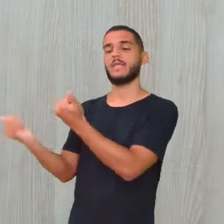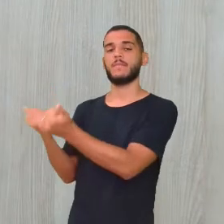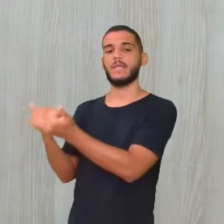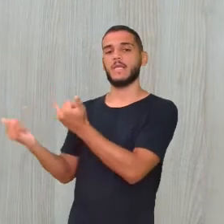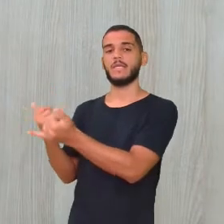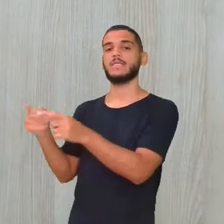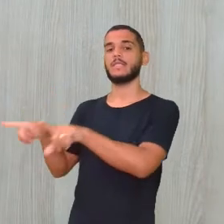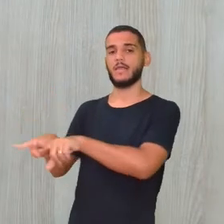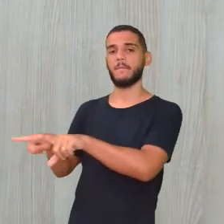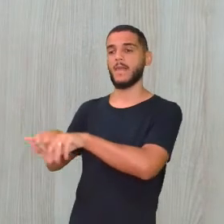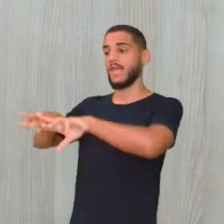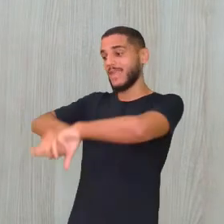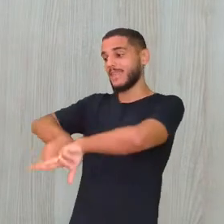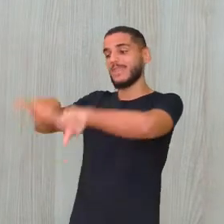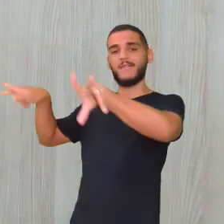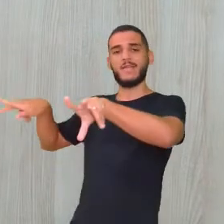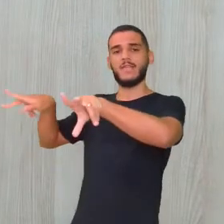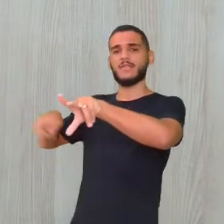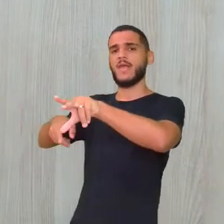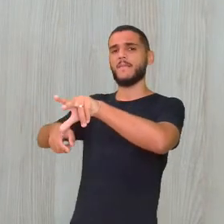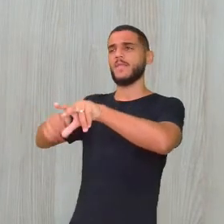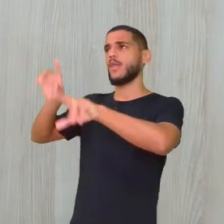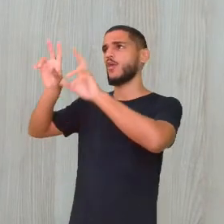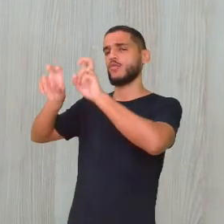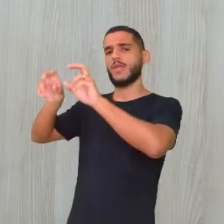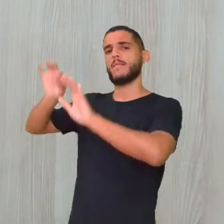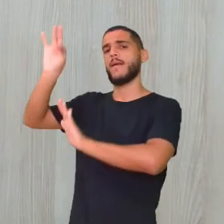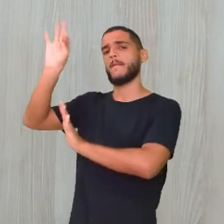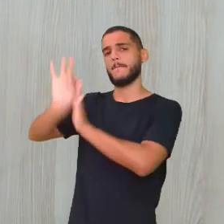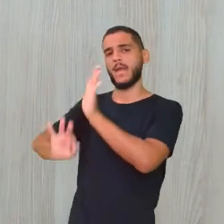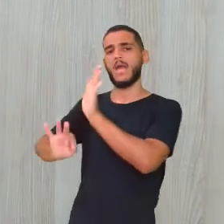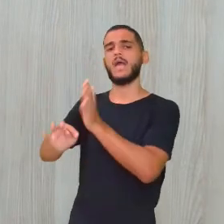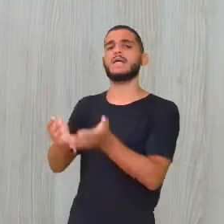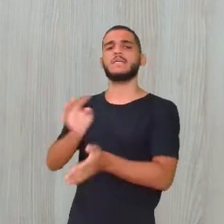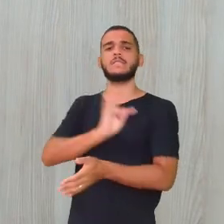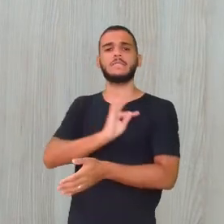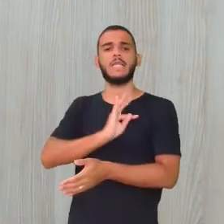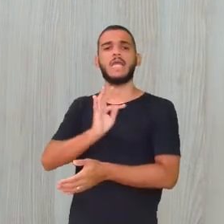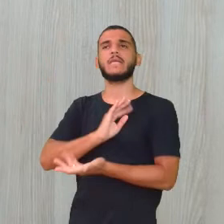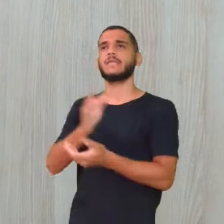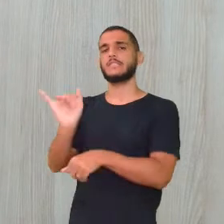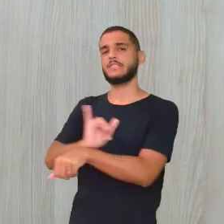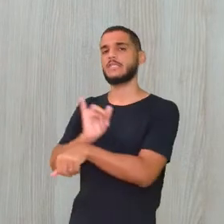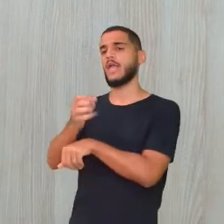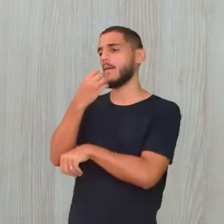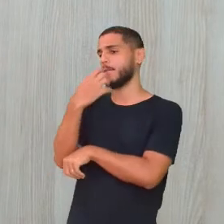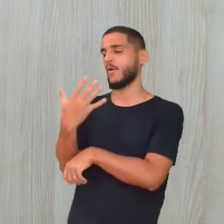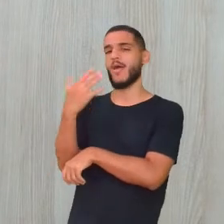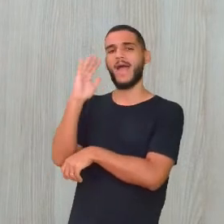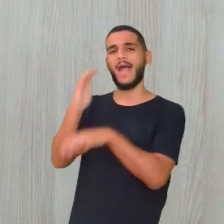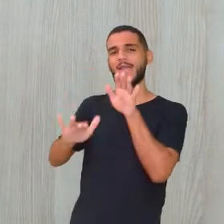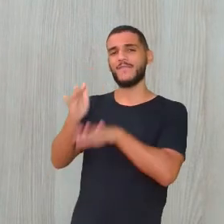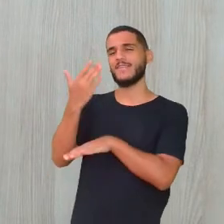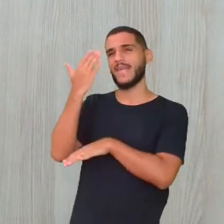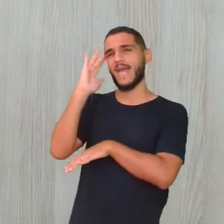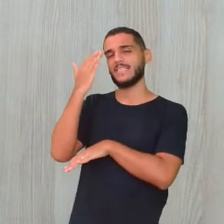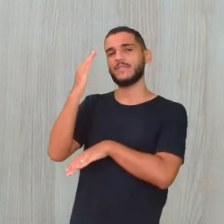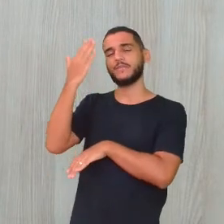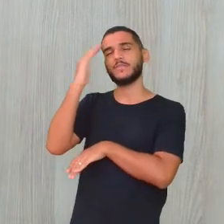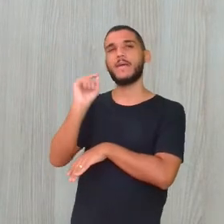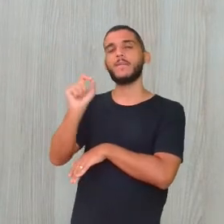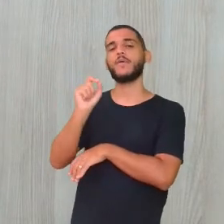o tema. Exatamente. Então, acaba sendo uma técnica interessante, porque a gente às vezes acha que não sabe falar nada sobre o